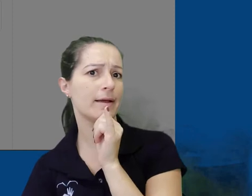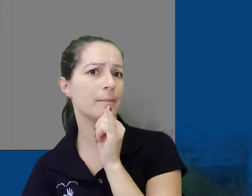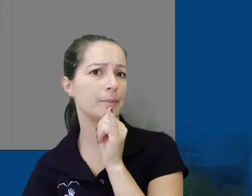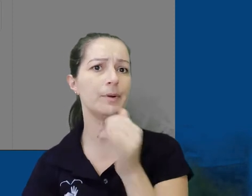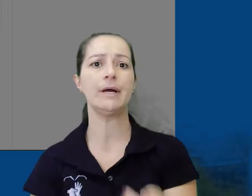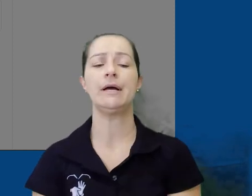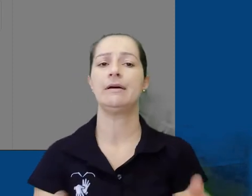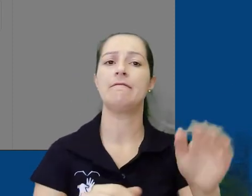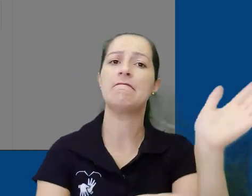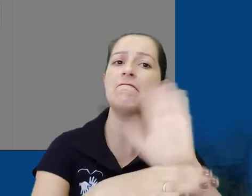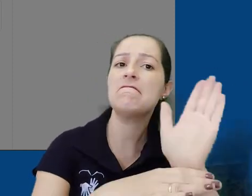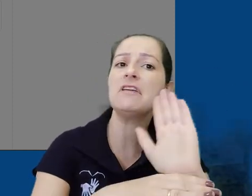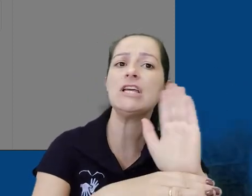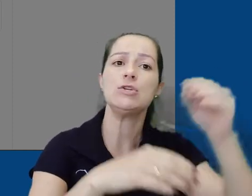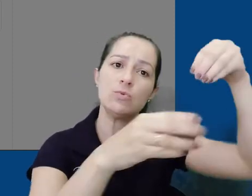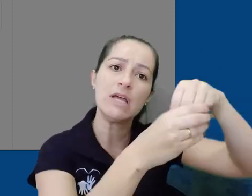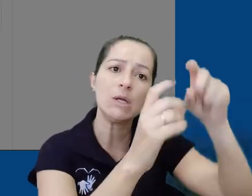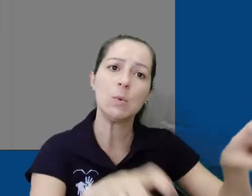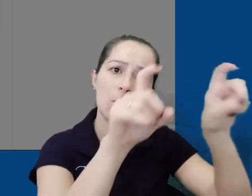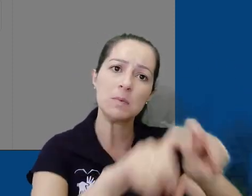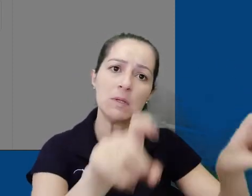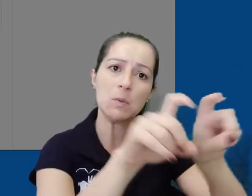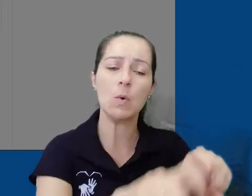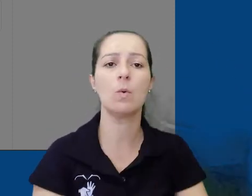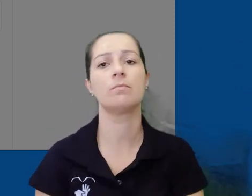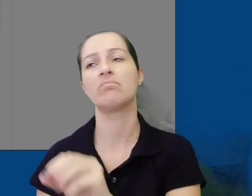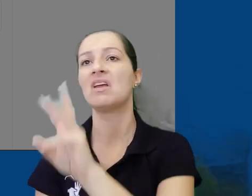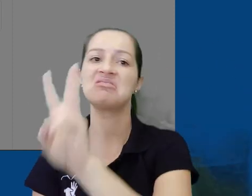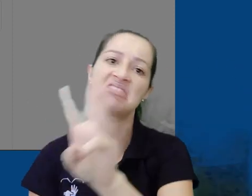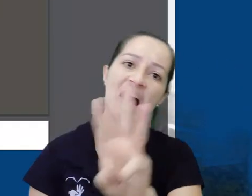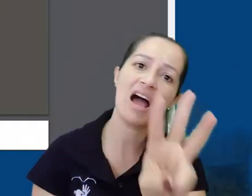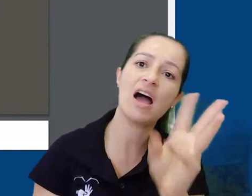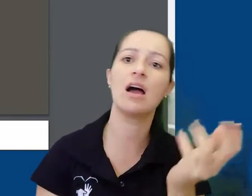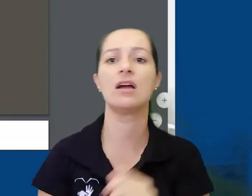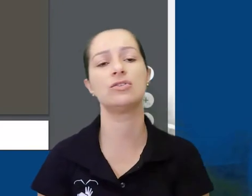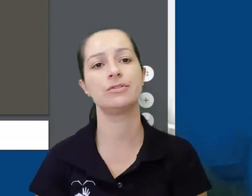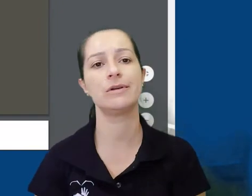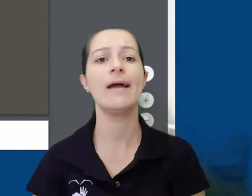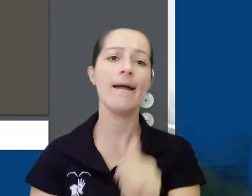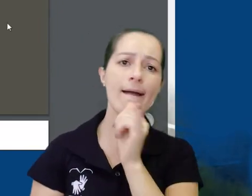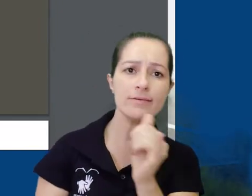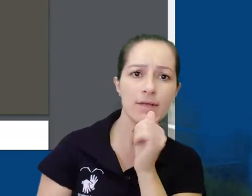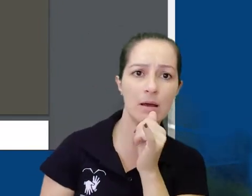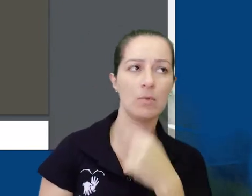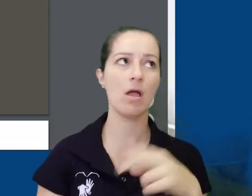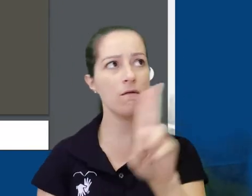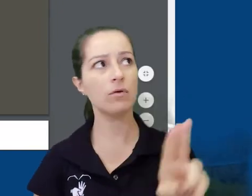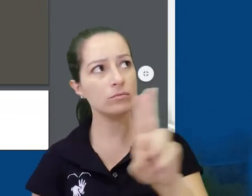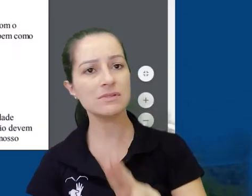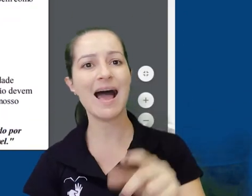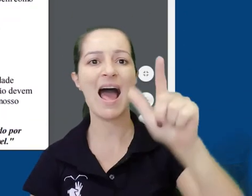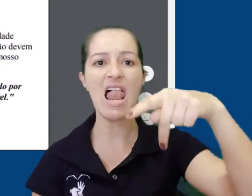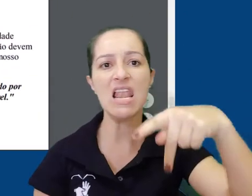que talvez esteja fora do YouTube o antigo sites externos e etc vou colocar um link de um livro intitulado sobre